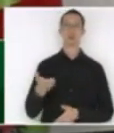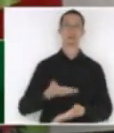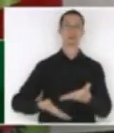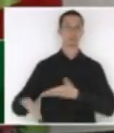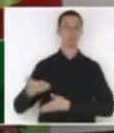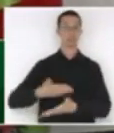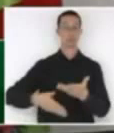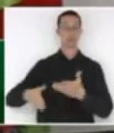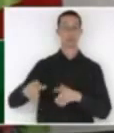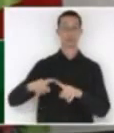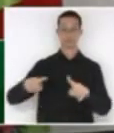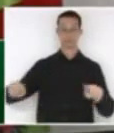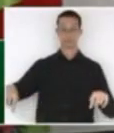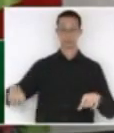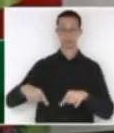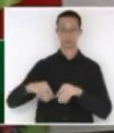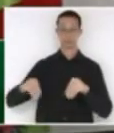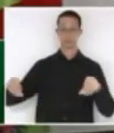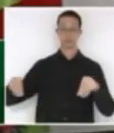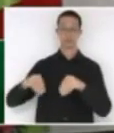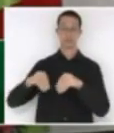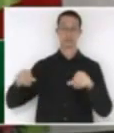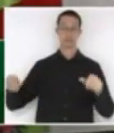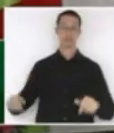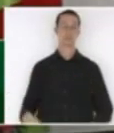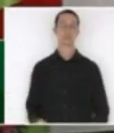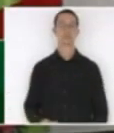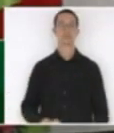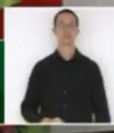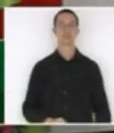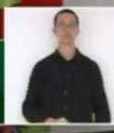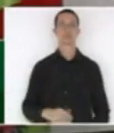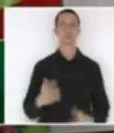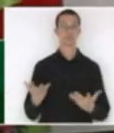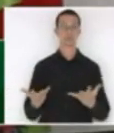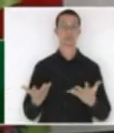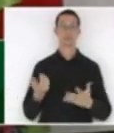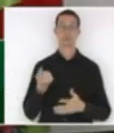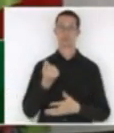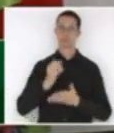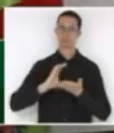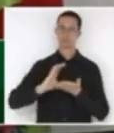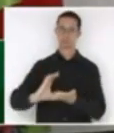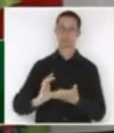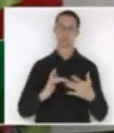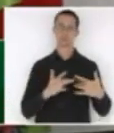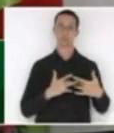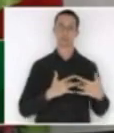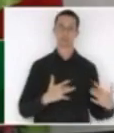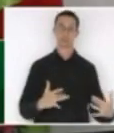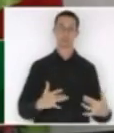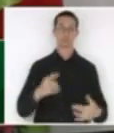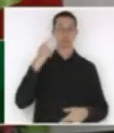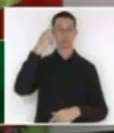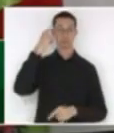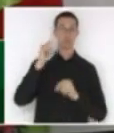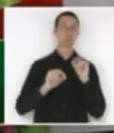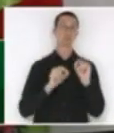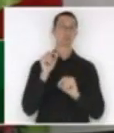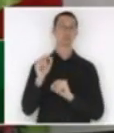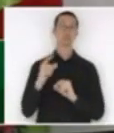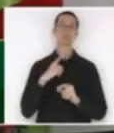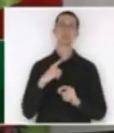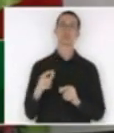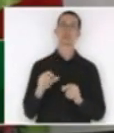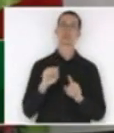seja, quando você fala em crédito solidário, você pressupõe uma